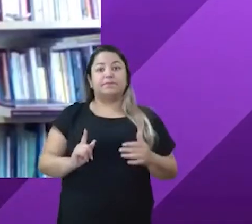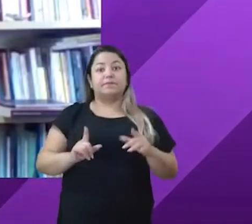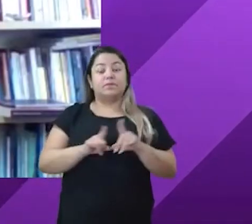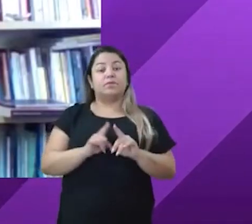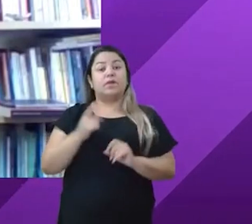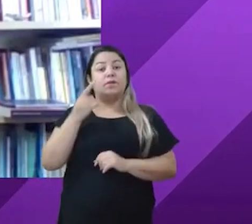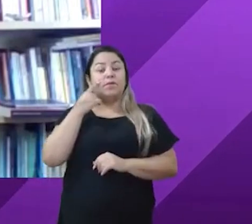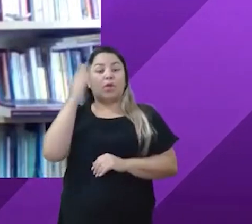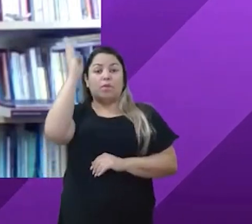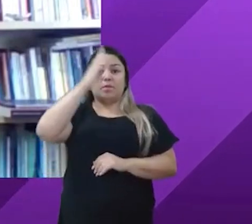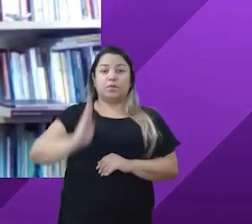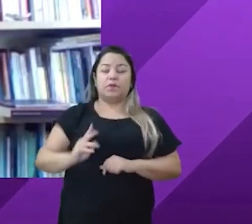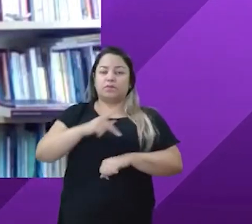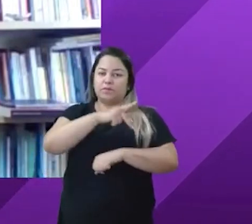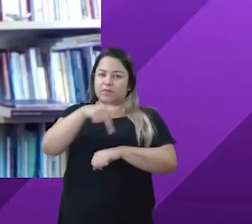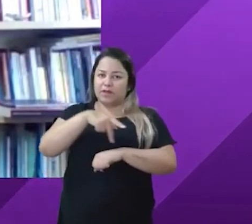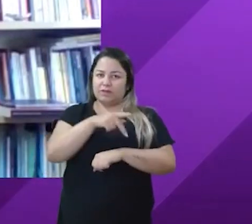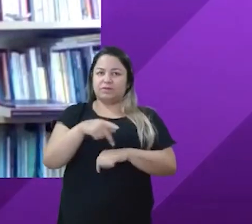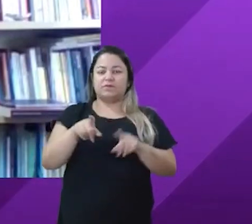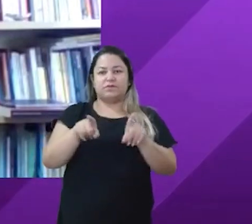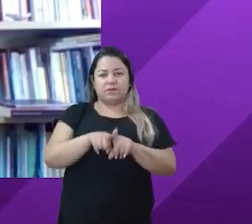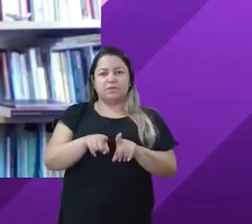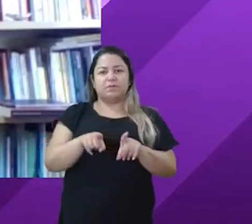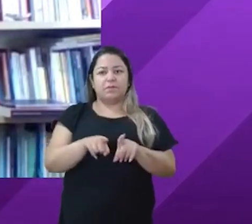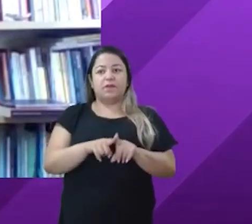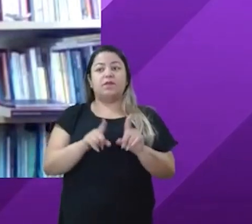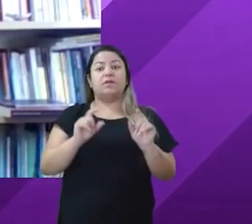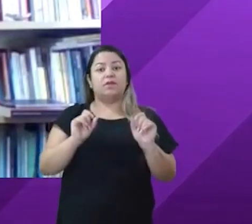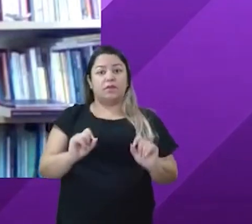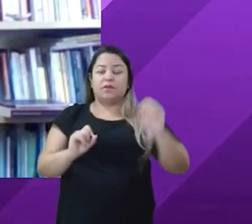Veja, o Brasil é um país patriarcal,